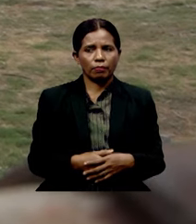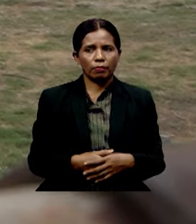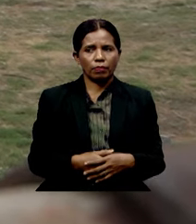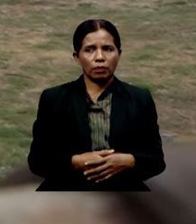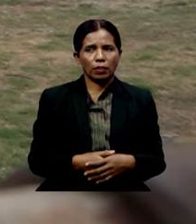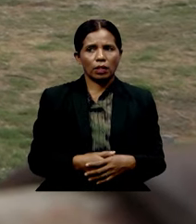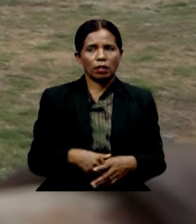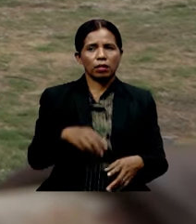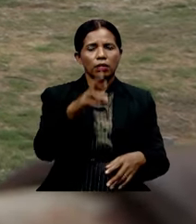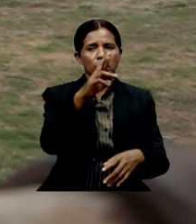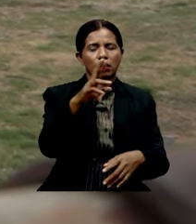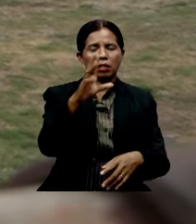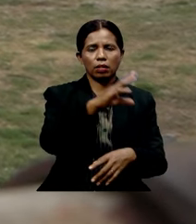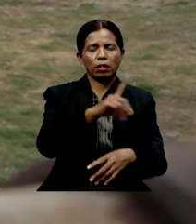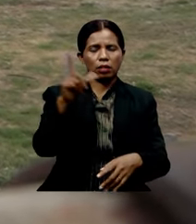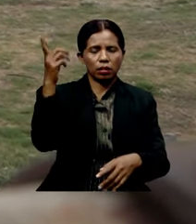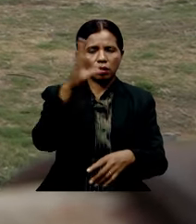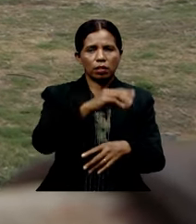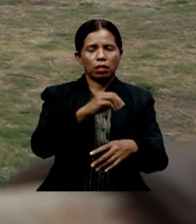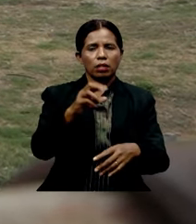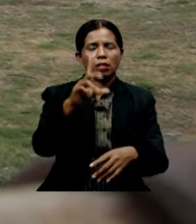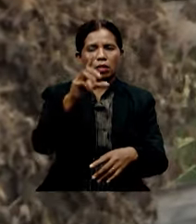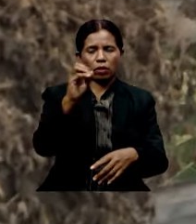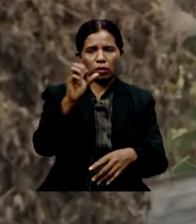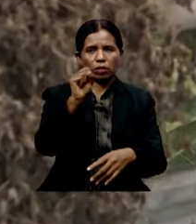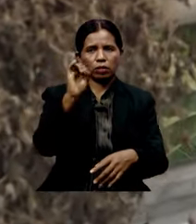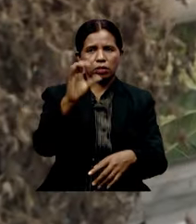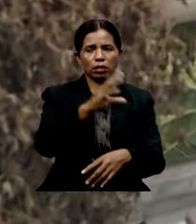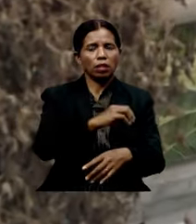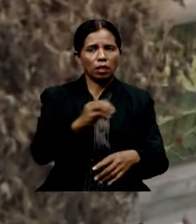Timur Rosai, Radio Norosai, karena di sala ia disebut